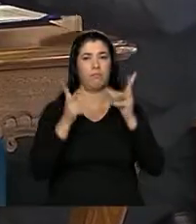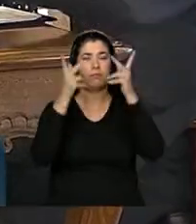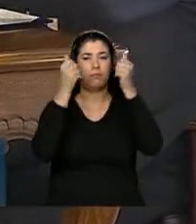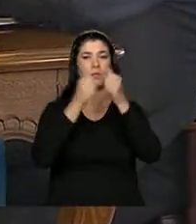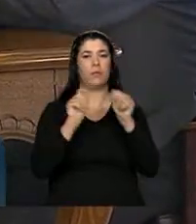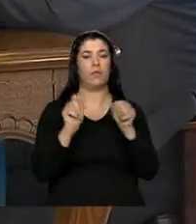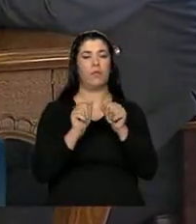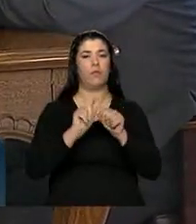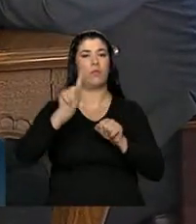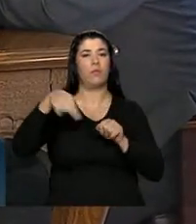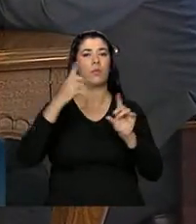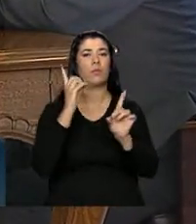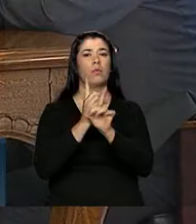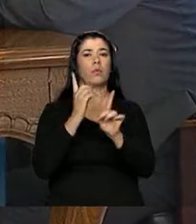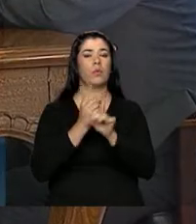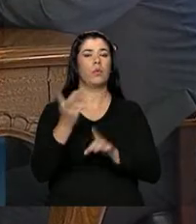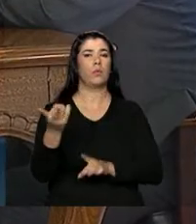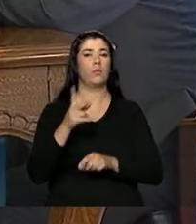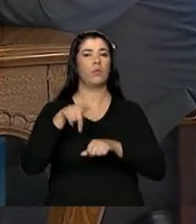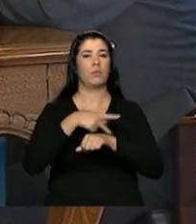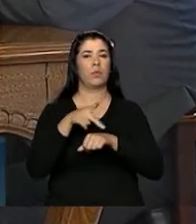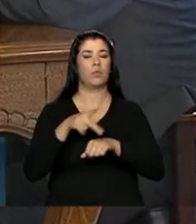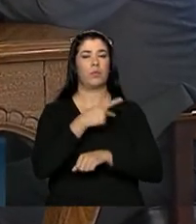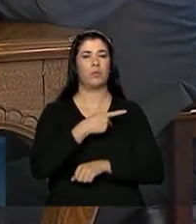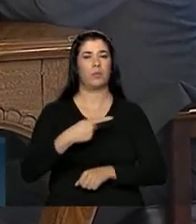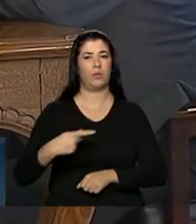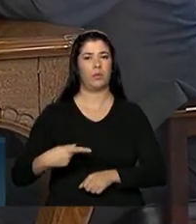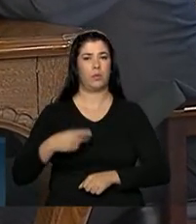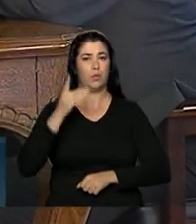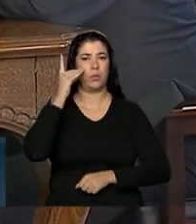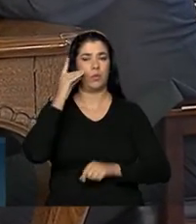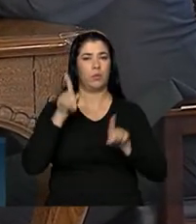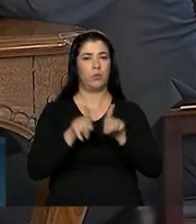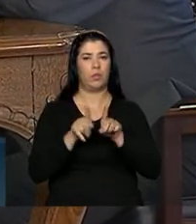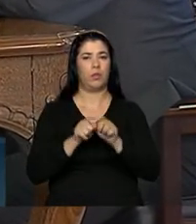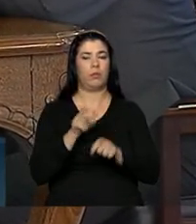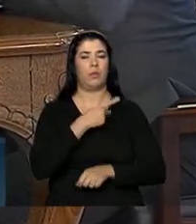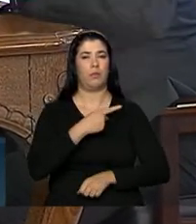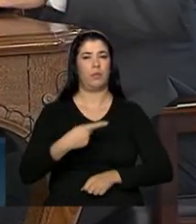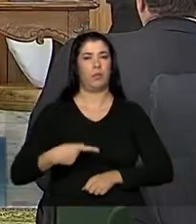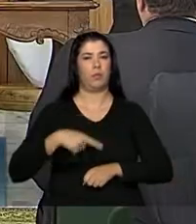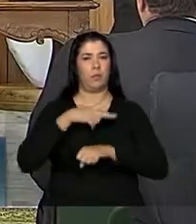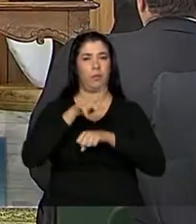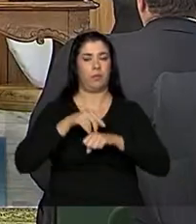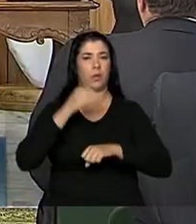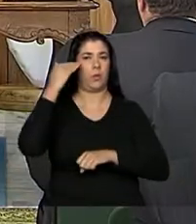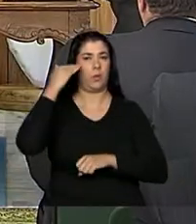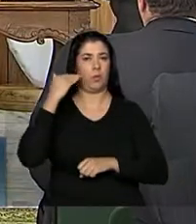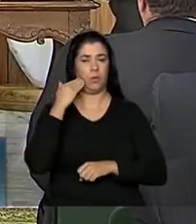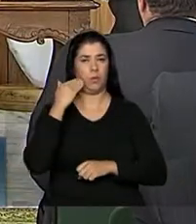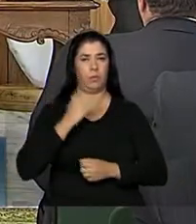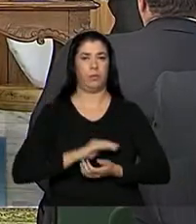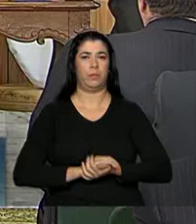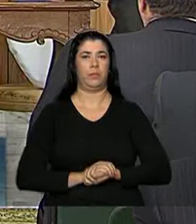realizada após o encontro bilateral entre a presidenta Dilma Rousseff e a presidenta da República da Coreia.